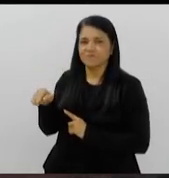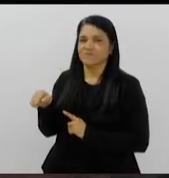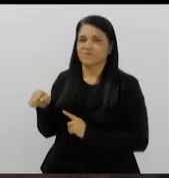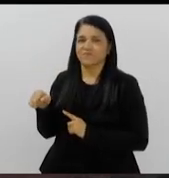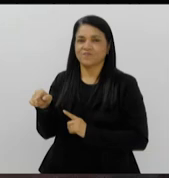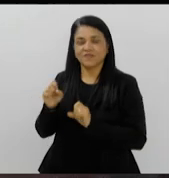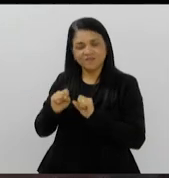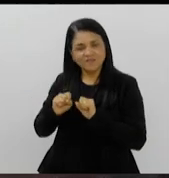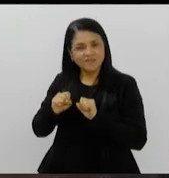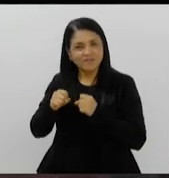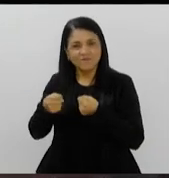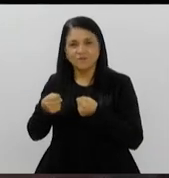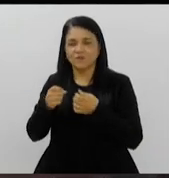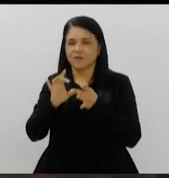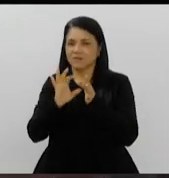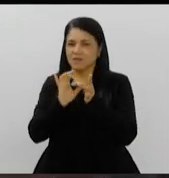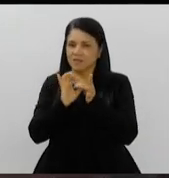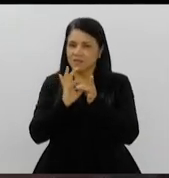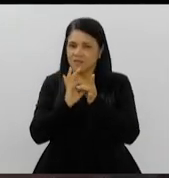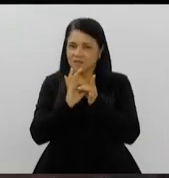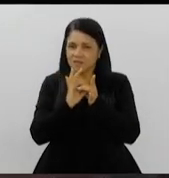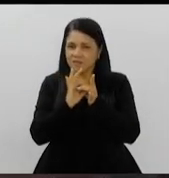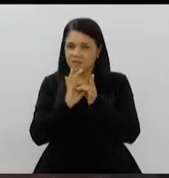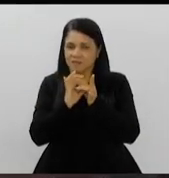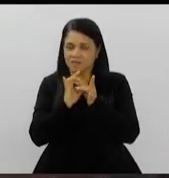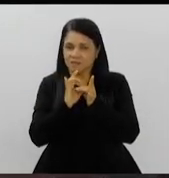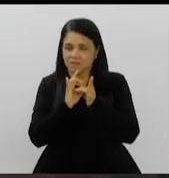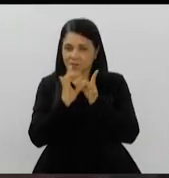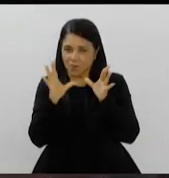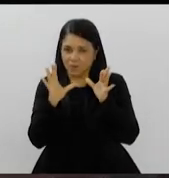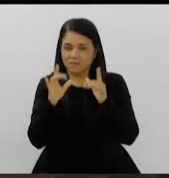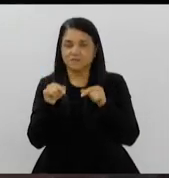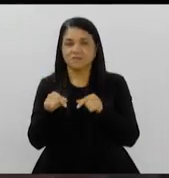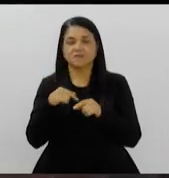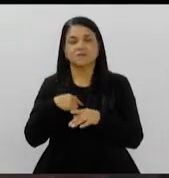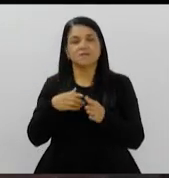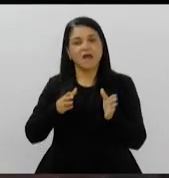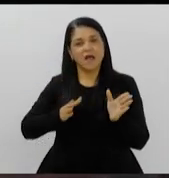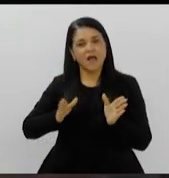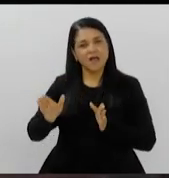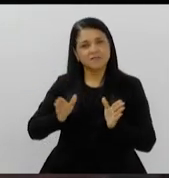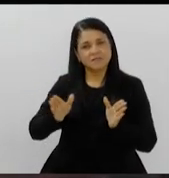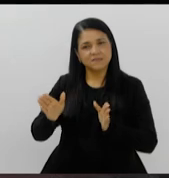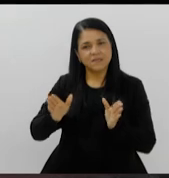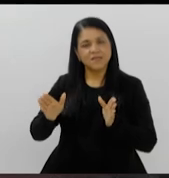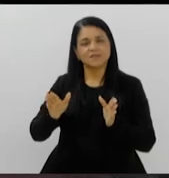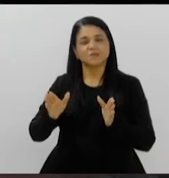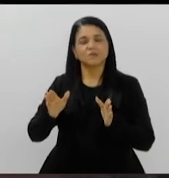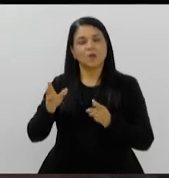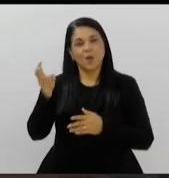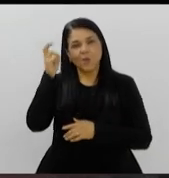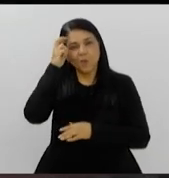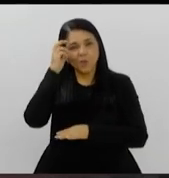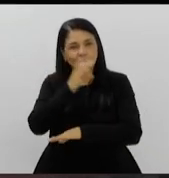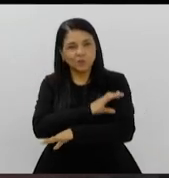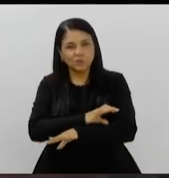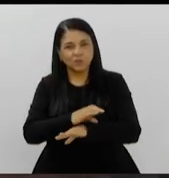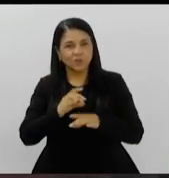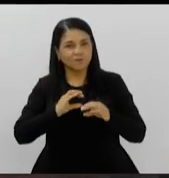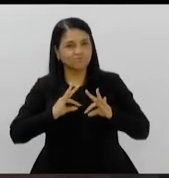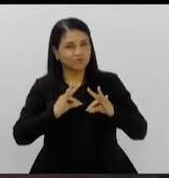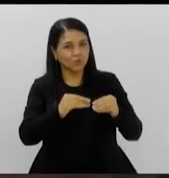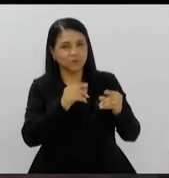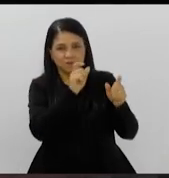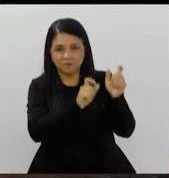uma defensora da democracia, uma defensora do acesso à cultura para todas as pessoas, que